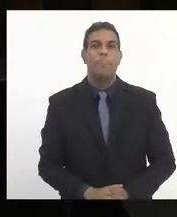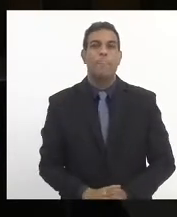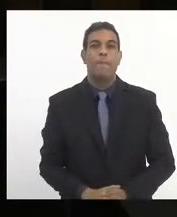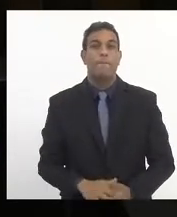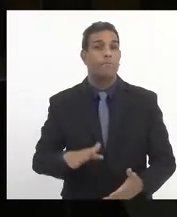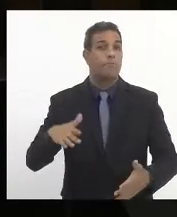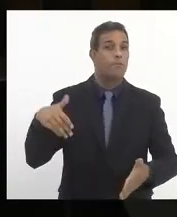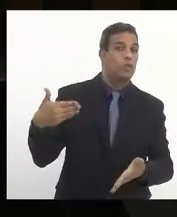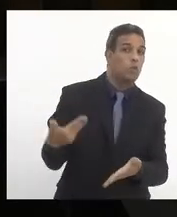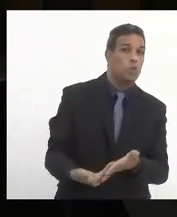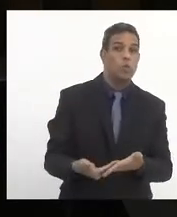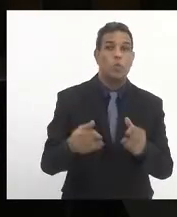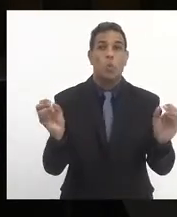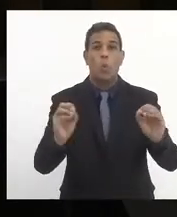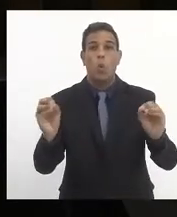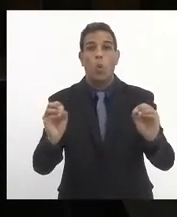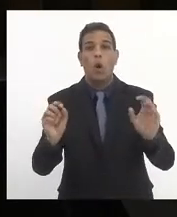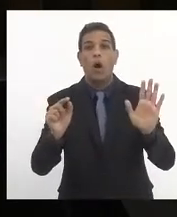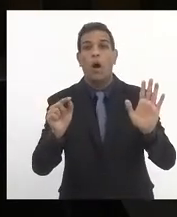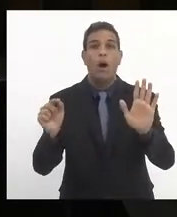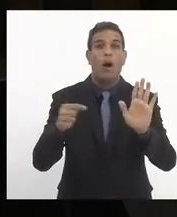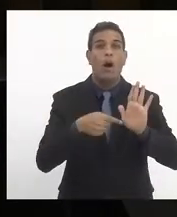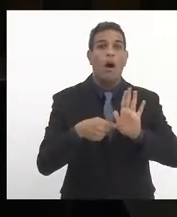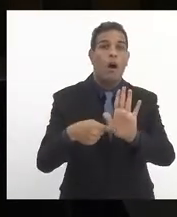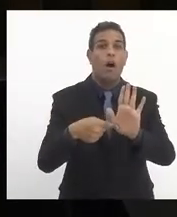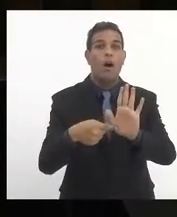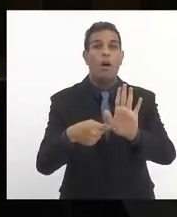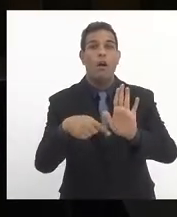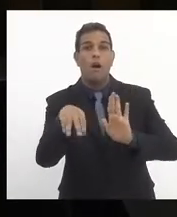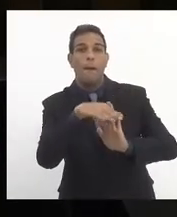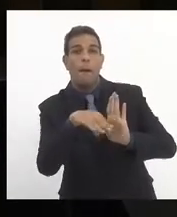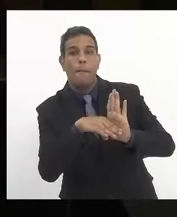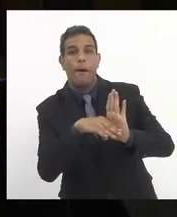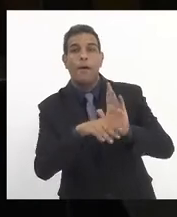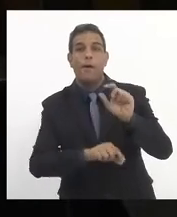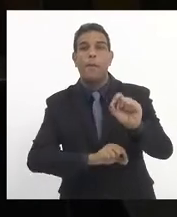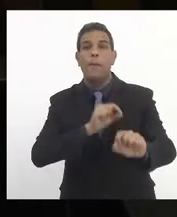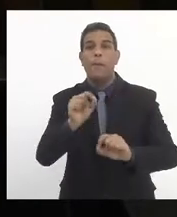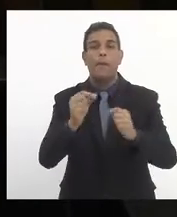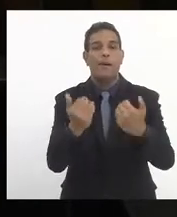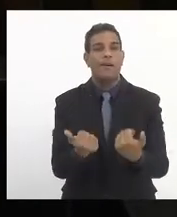até agora a gente não viu cor de um pedaço desse dinheiro